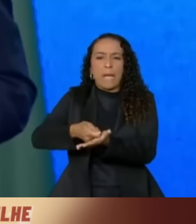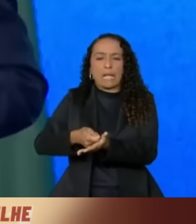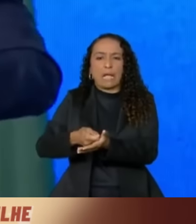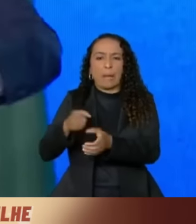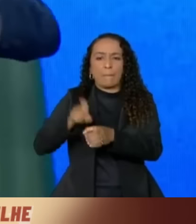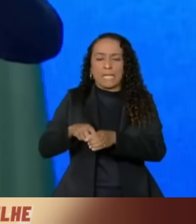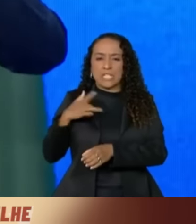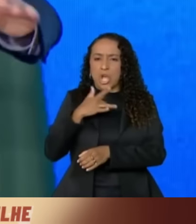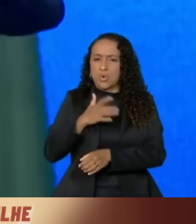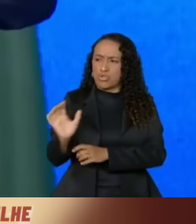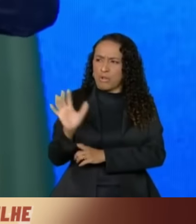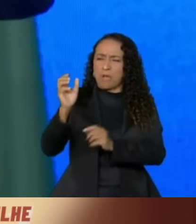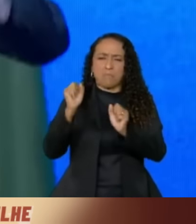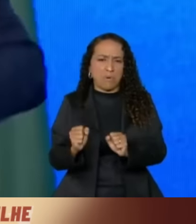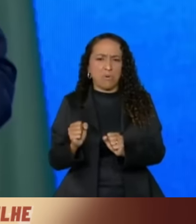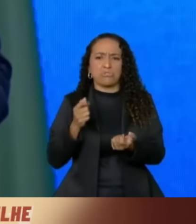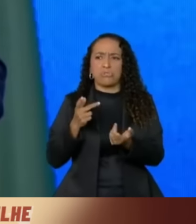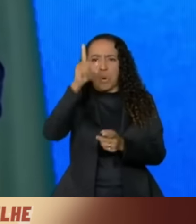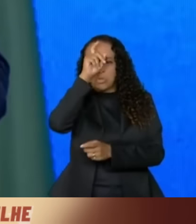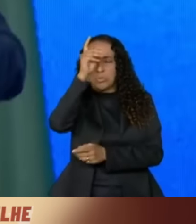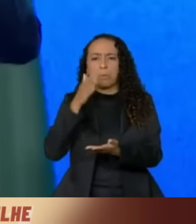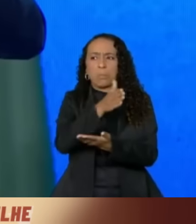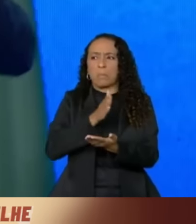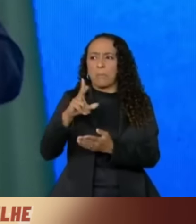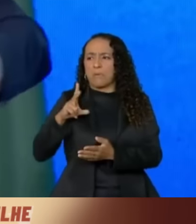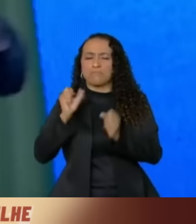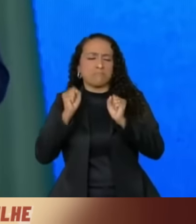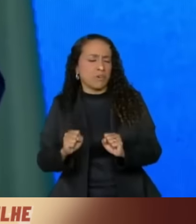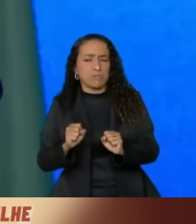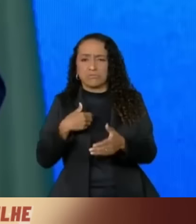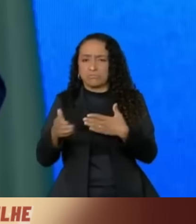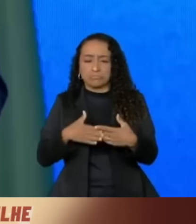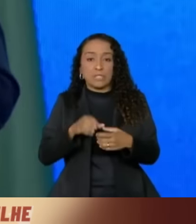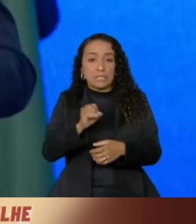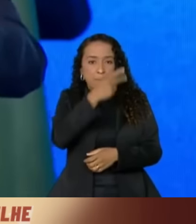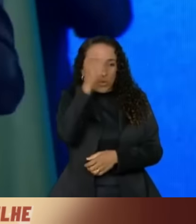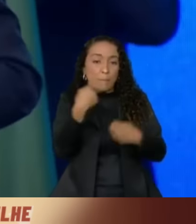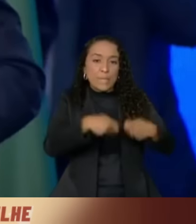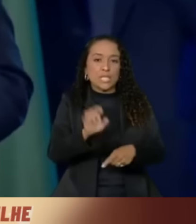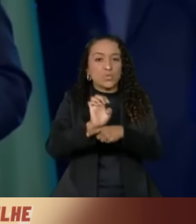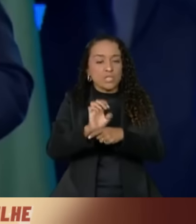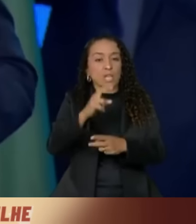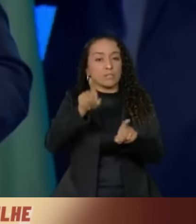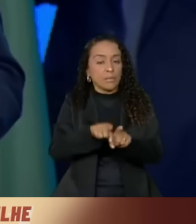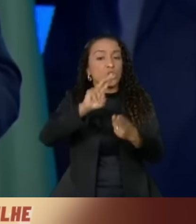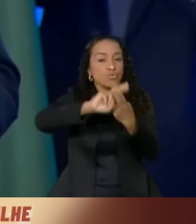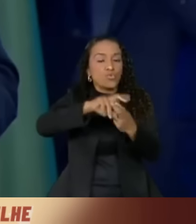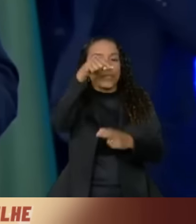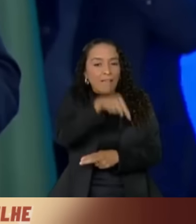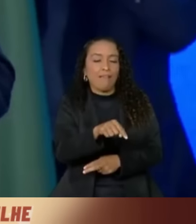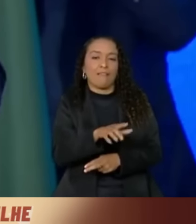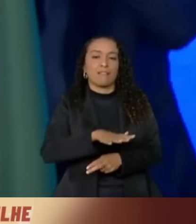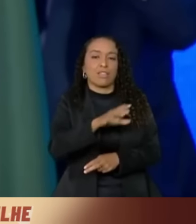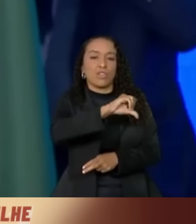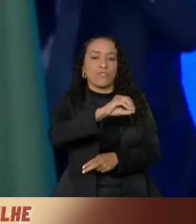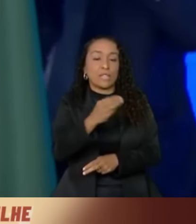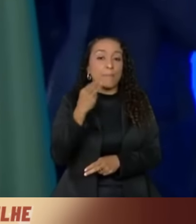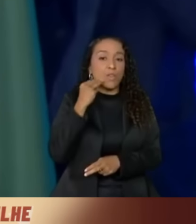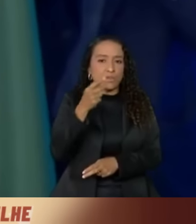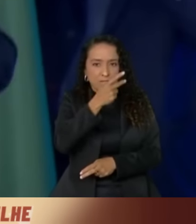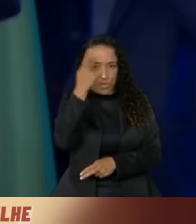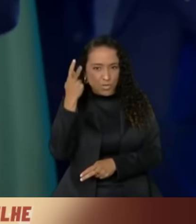muito caro, pode visitar meia dúzia de hospitais de qualidade. Quem precisa do Estado e quem precisa do SUS é exatamente 90 milhões